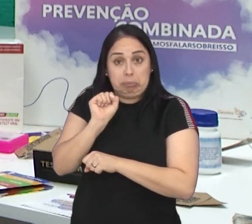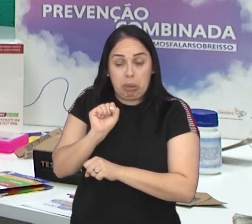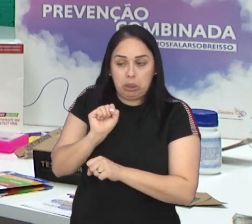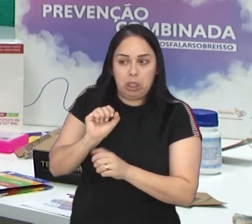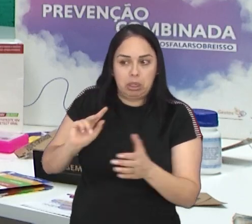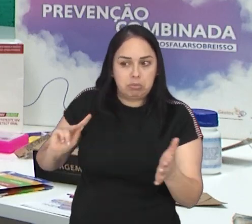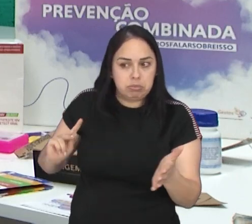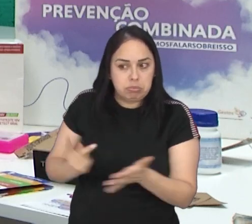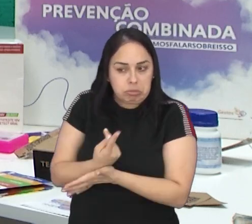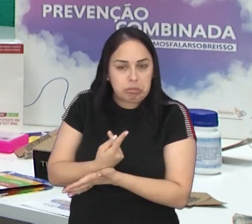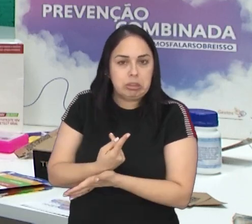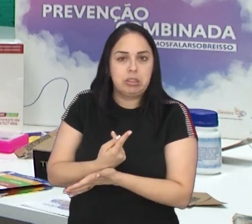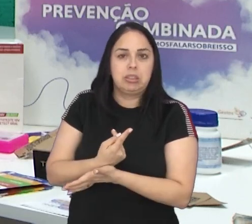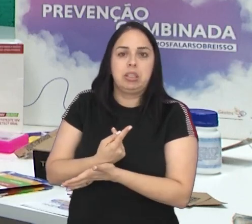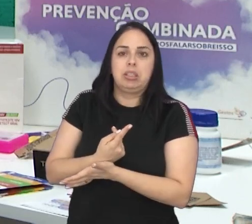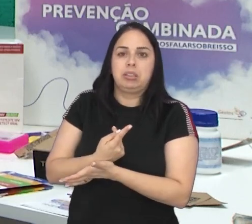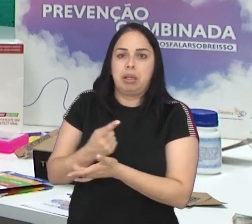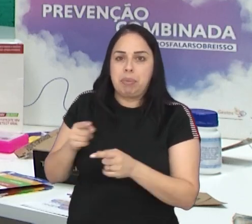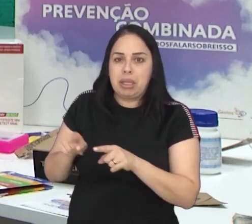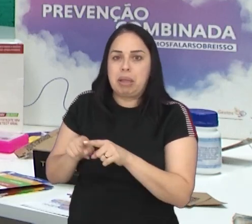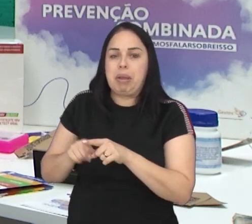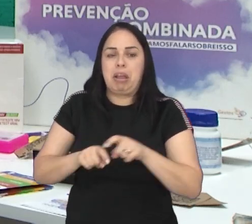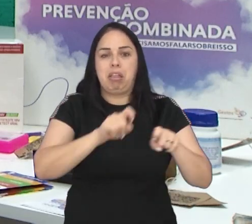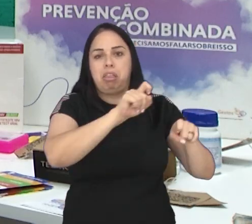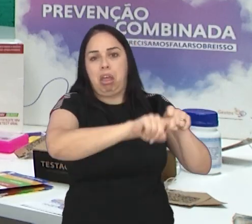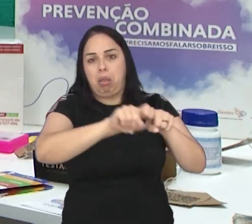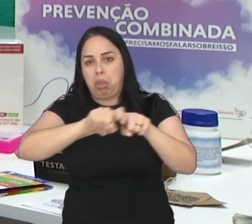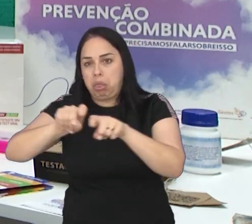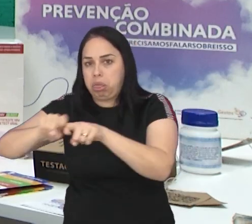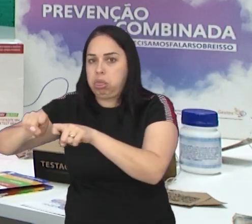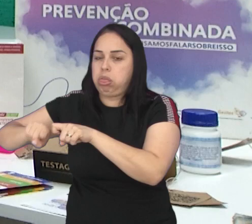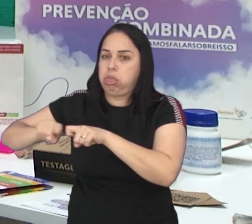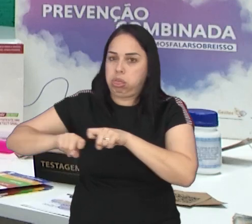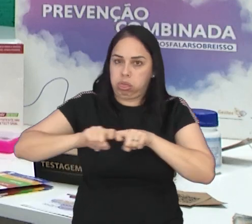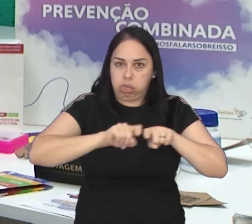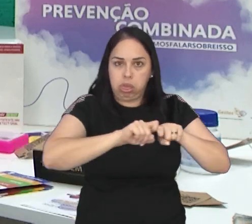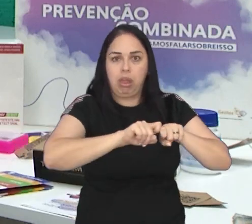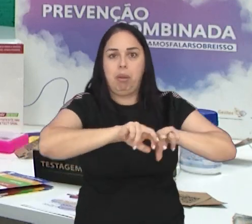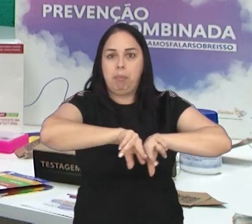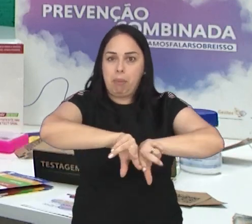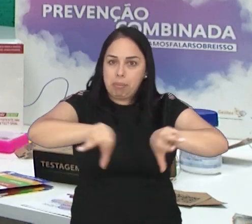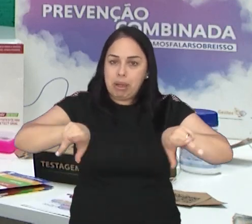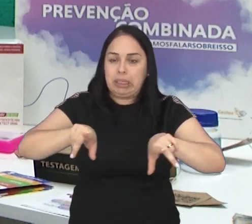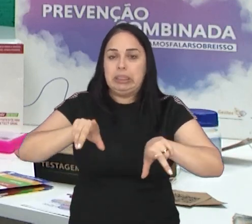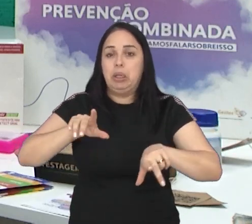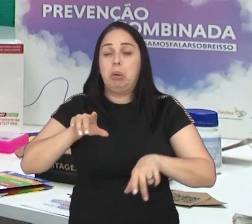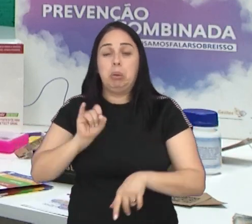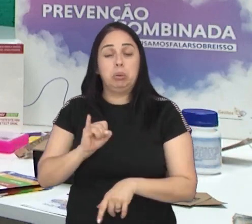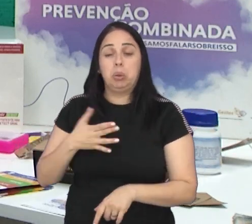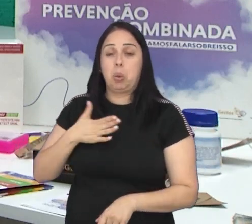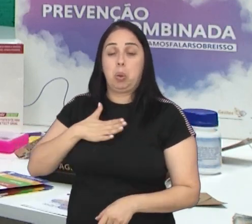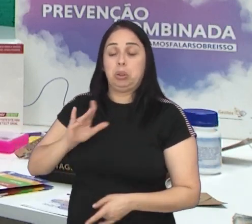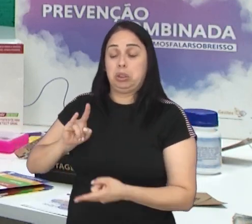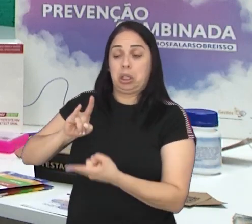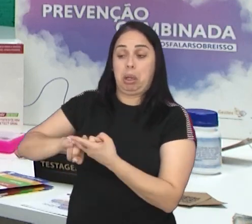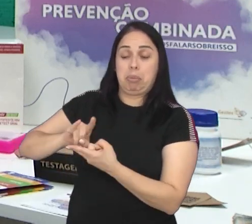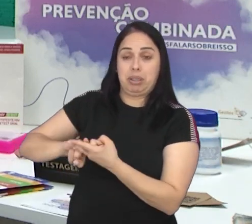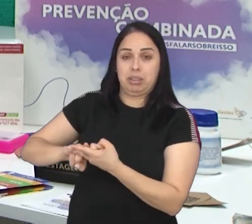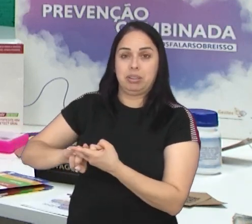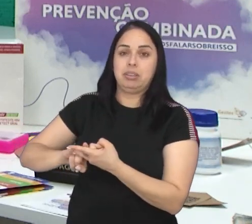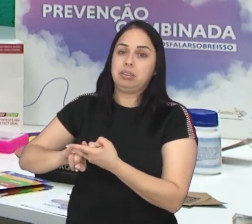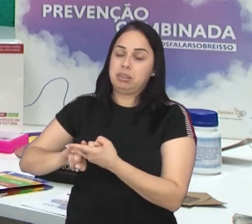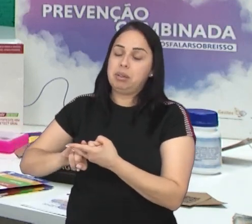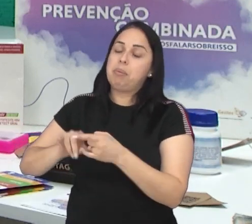maior risco, que têm uma multiplicidade de parcerias ou que acaba tendo dificuldade de usar a camisinha.